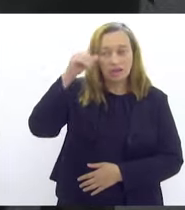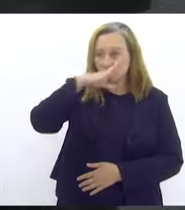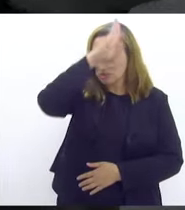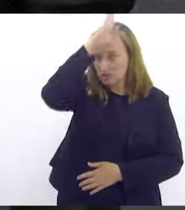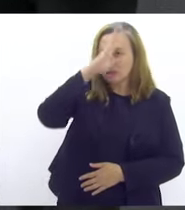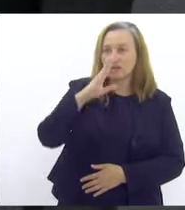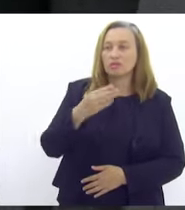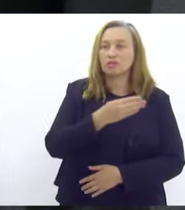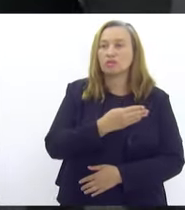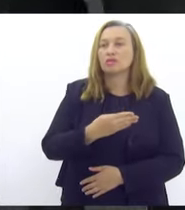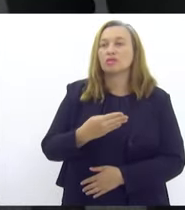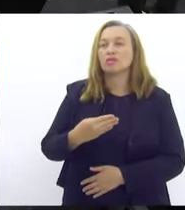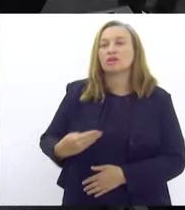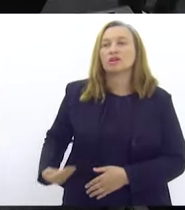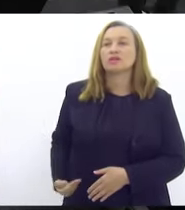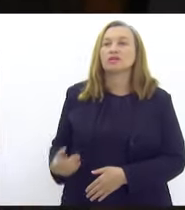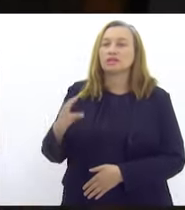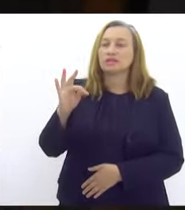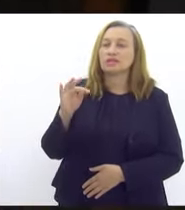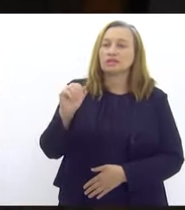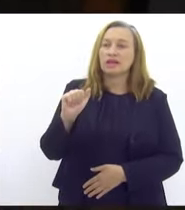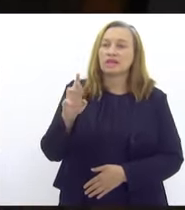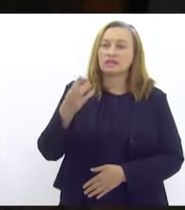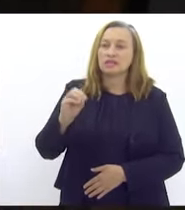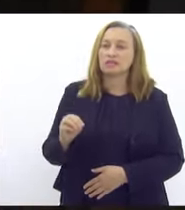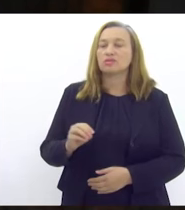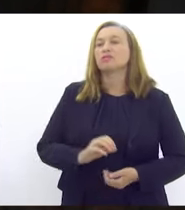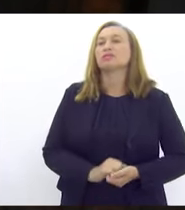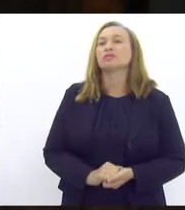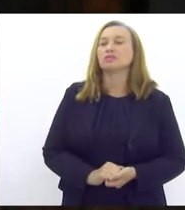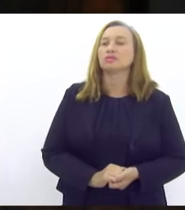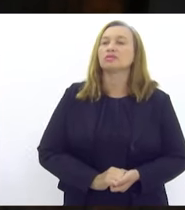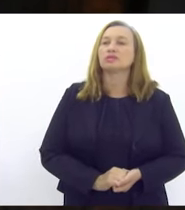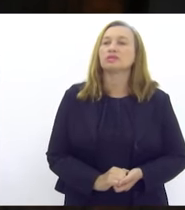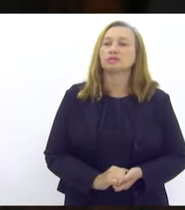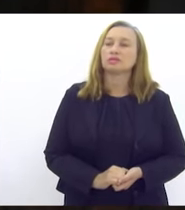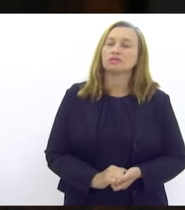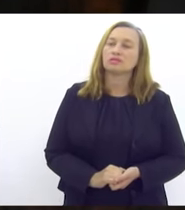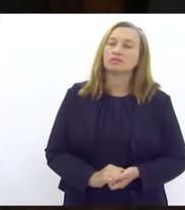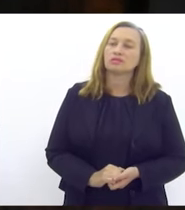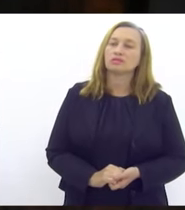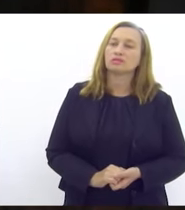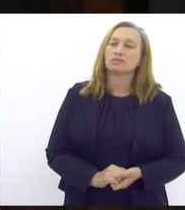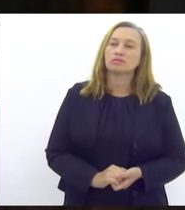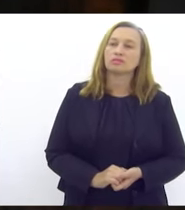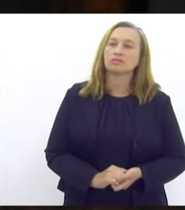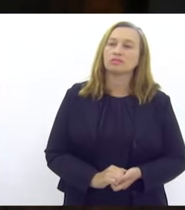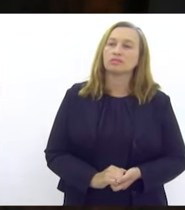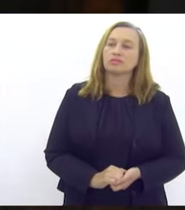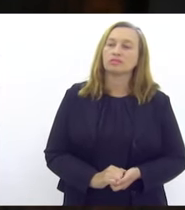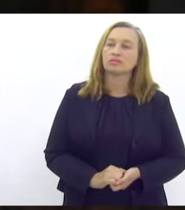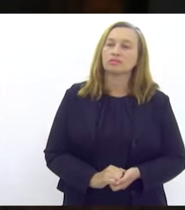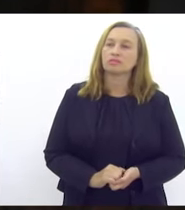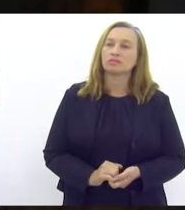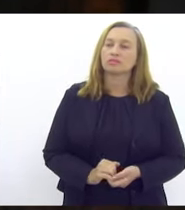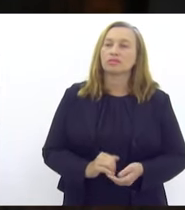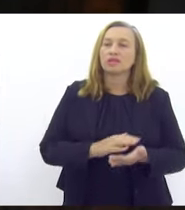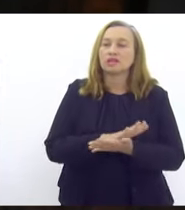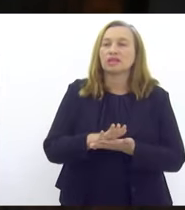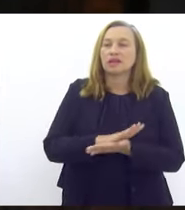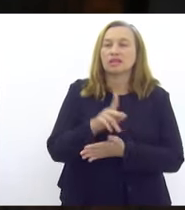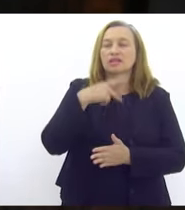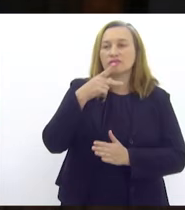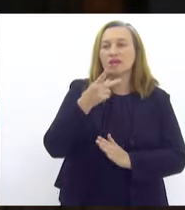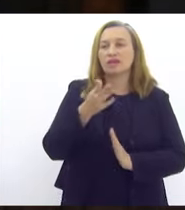governador Tarcísio. É nas medalhas do Carlos Bolsonaro e governador Tarcísio de Freitas. Nada mais havendo